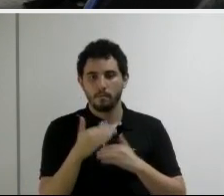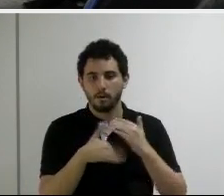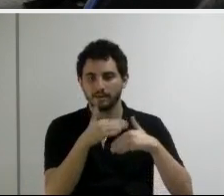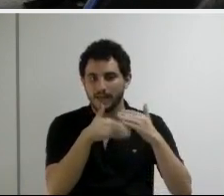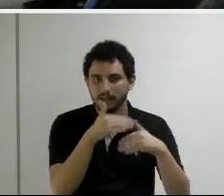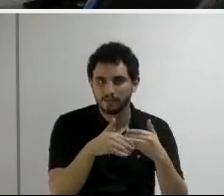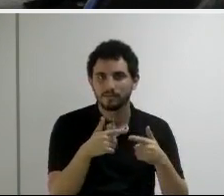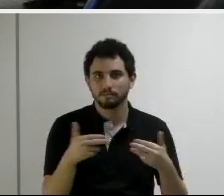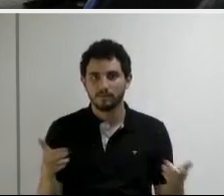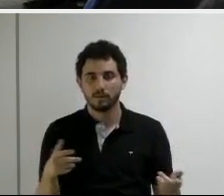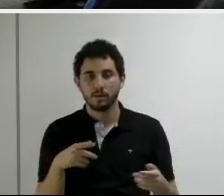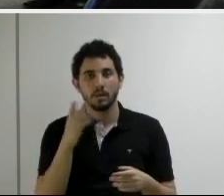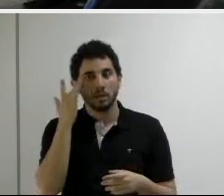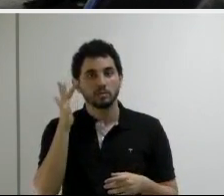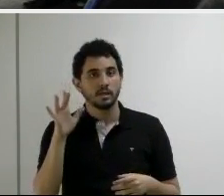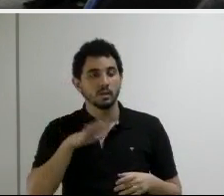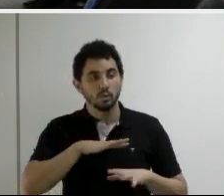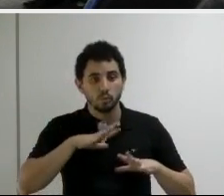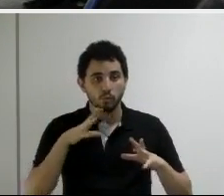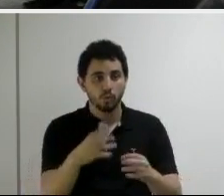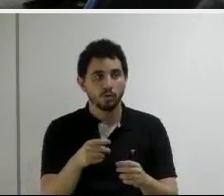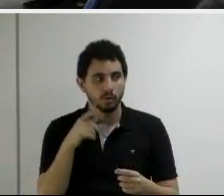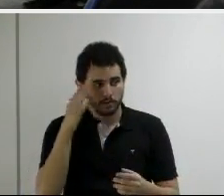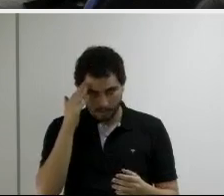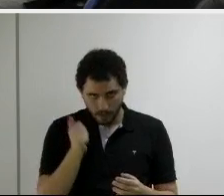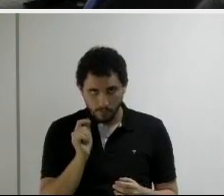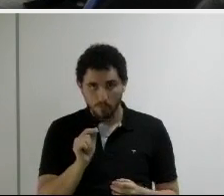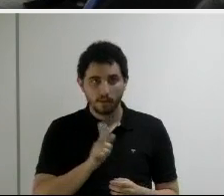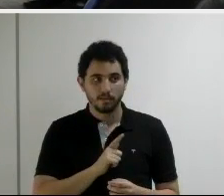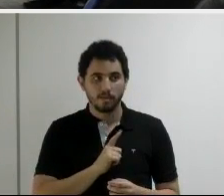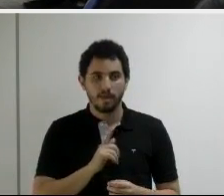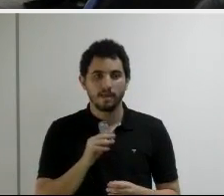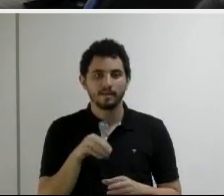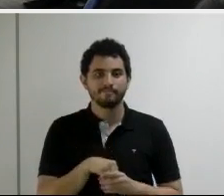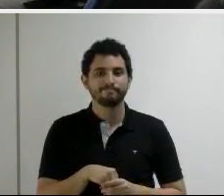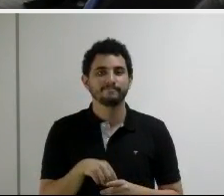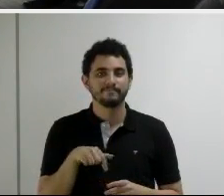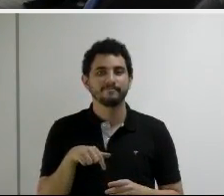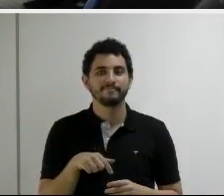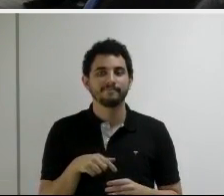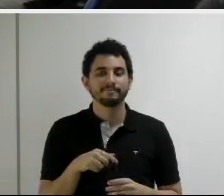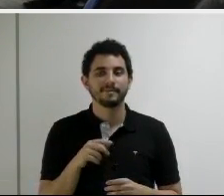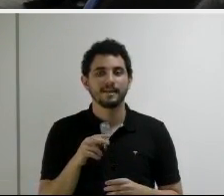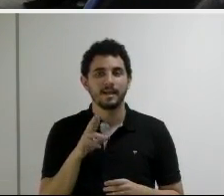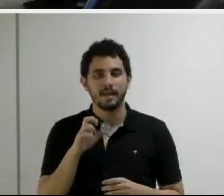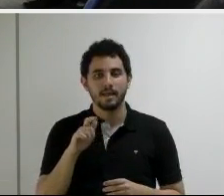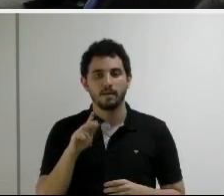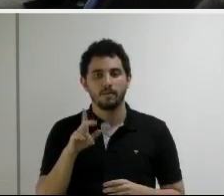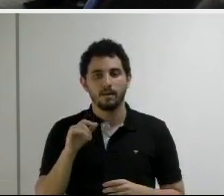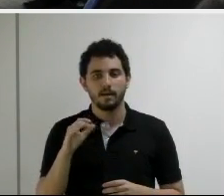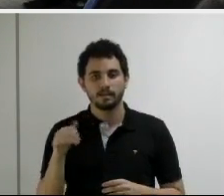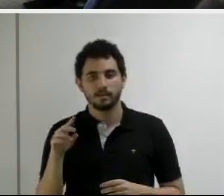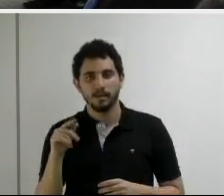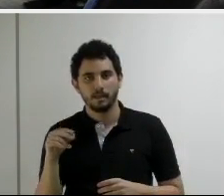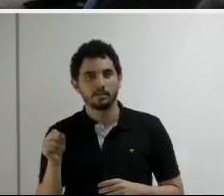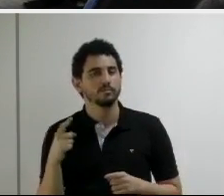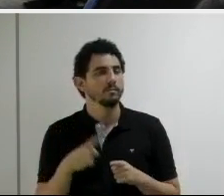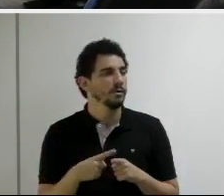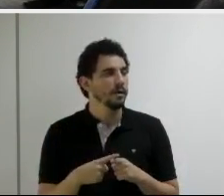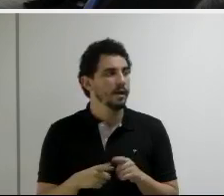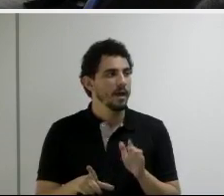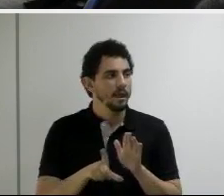procedimento. Eu não sei se necessariamente todo mundo da plateia está a par do que exatamente está em jogo aqui quando a gente fala em regulação de dados. Por que que a lei, de fato,